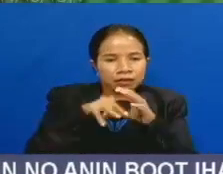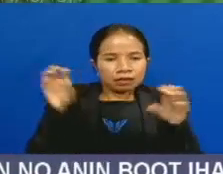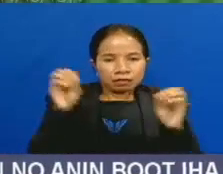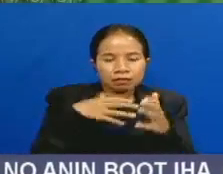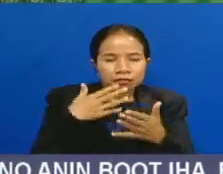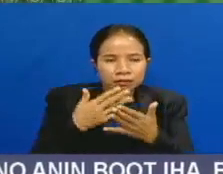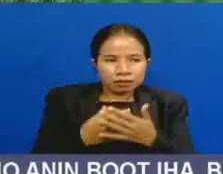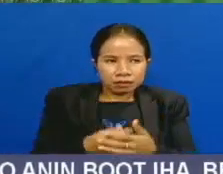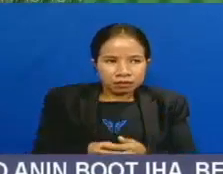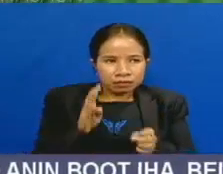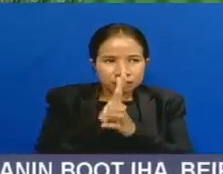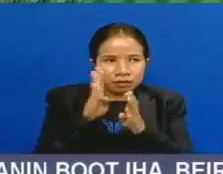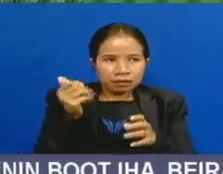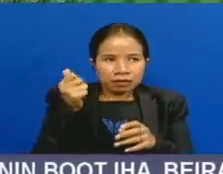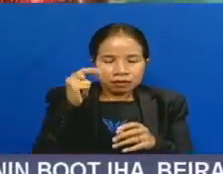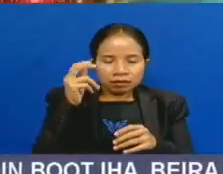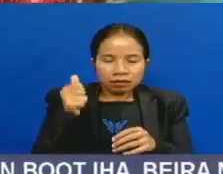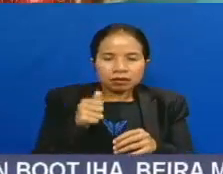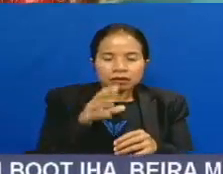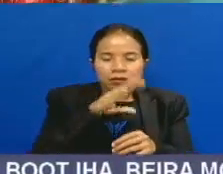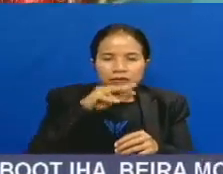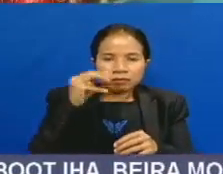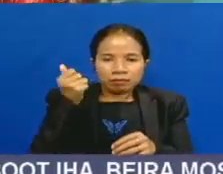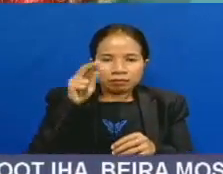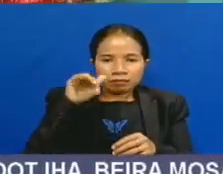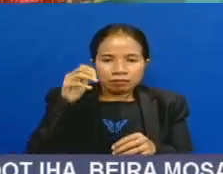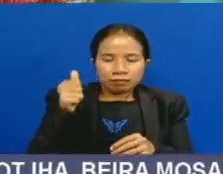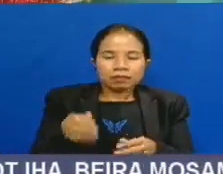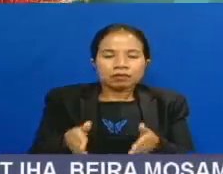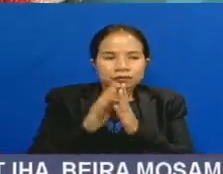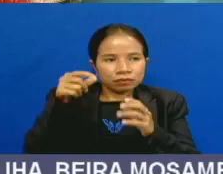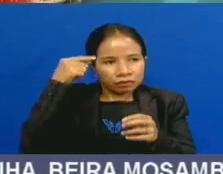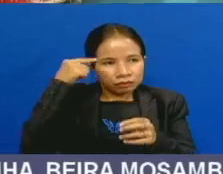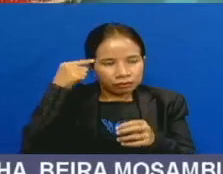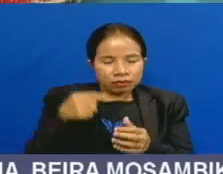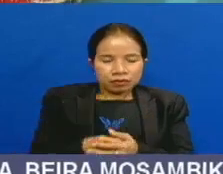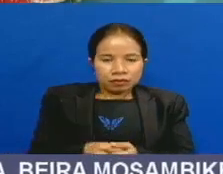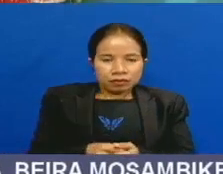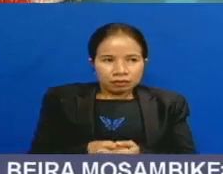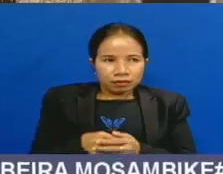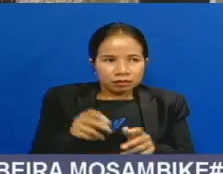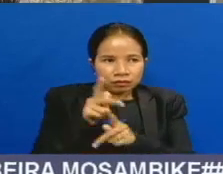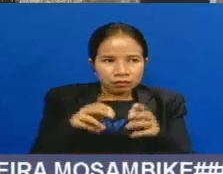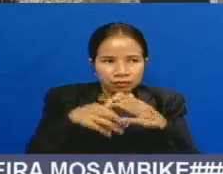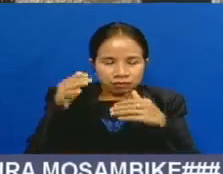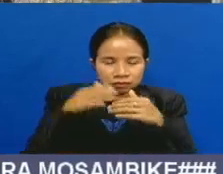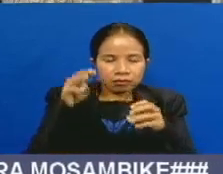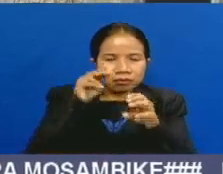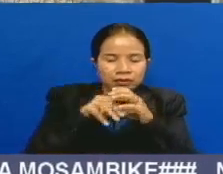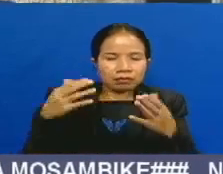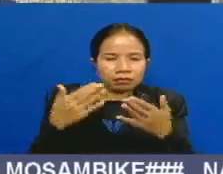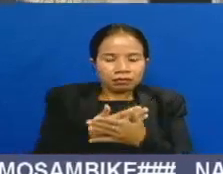dundiak. Vendedor Ana Elsa Soares, no Maria Eldina Freitas, o governo local, ato acelera a construção Mercado